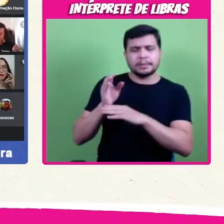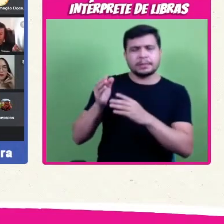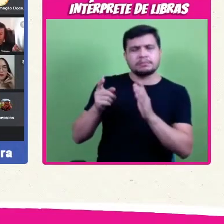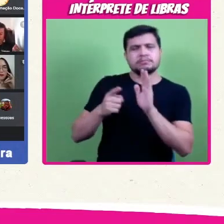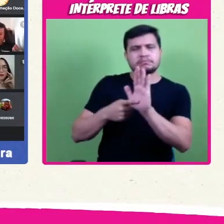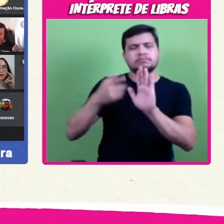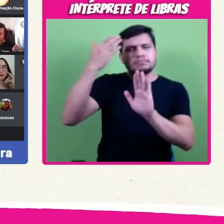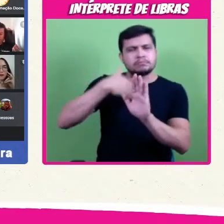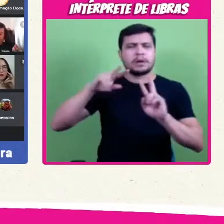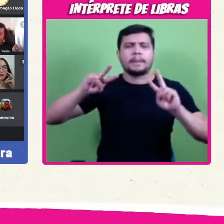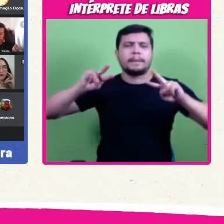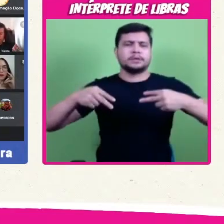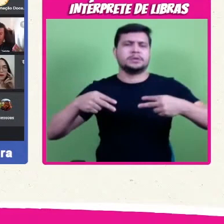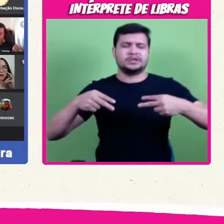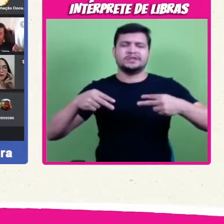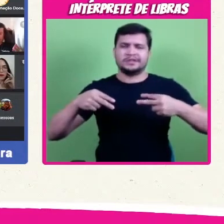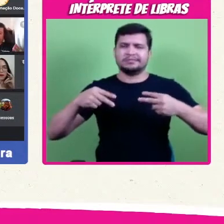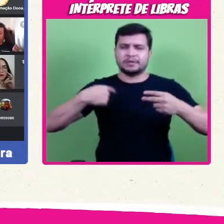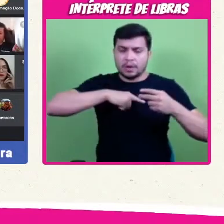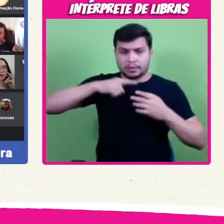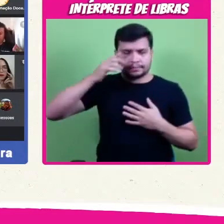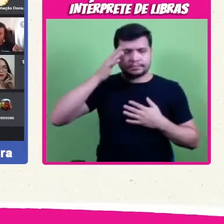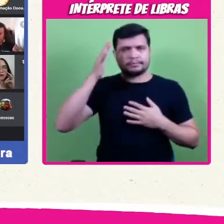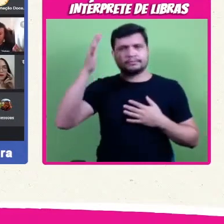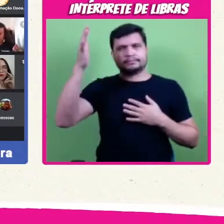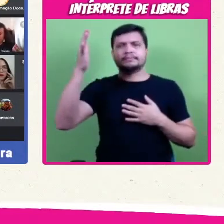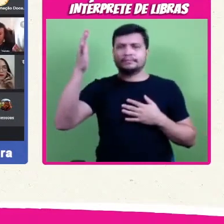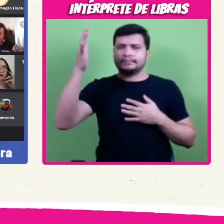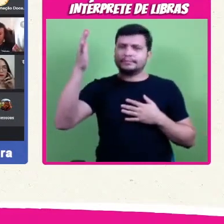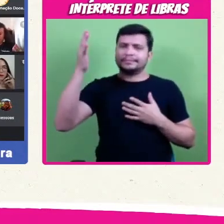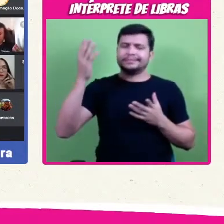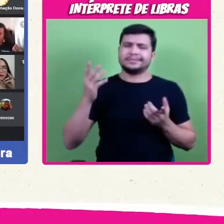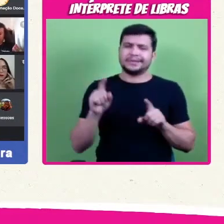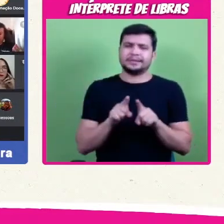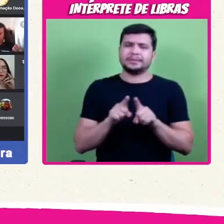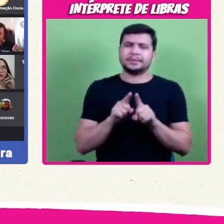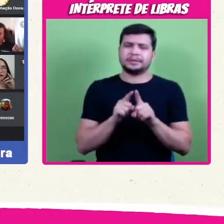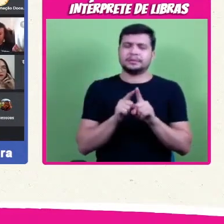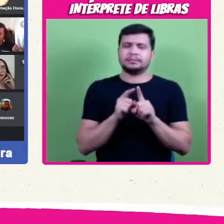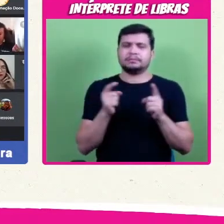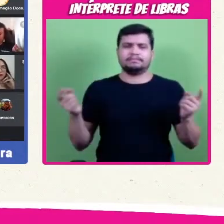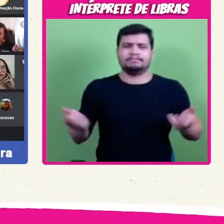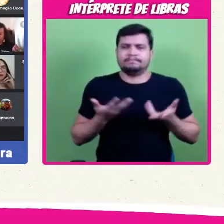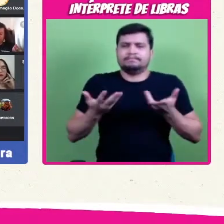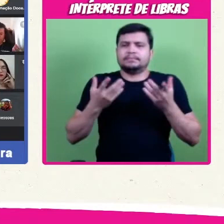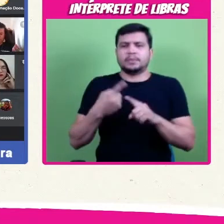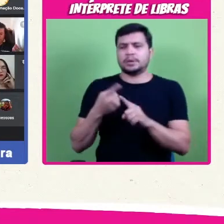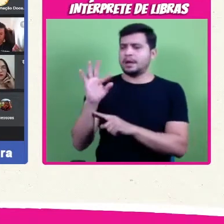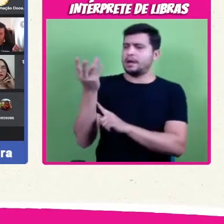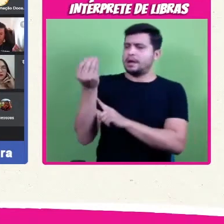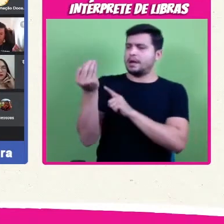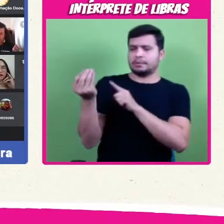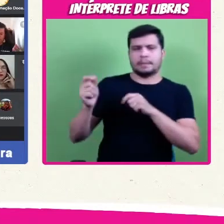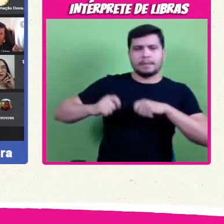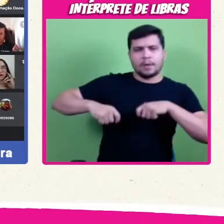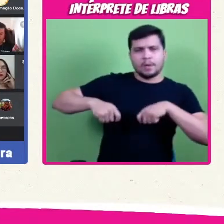do cinema faz a gente imaginar, né? A gente ir além, né? A arte tem esse poder de